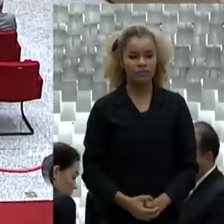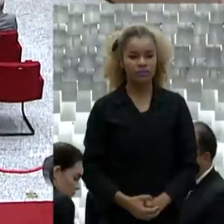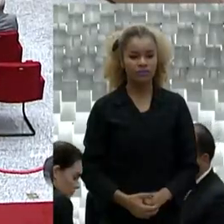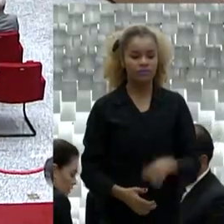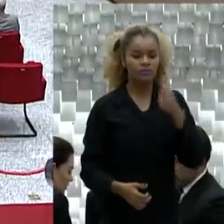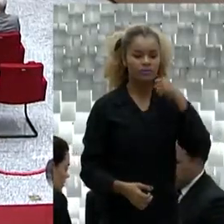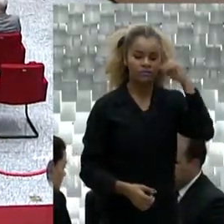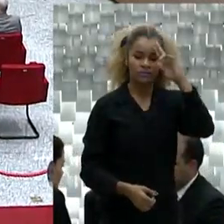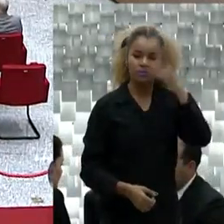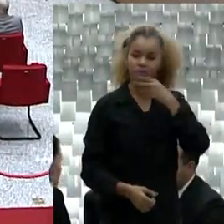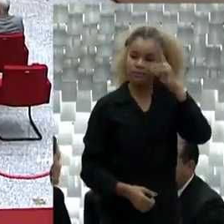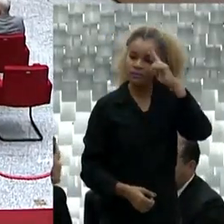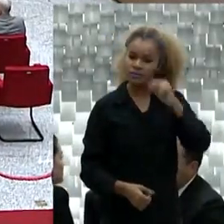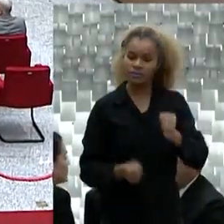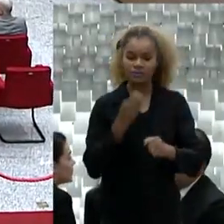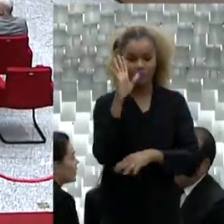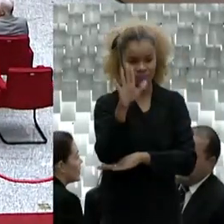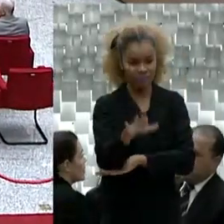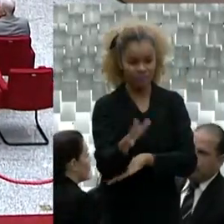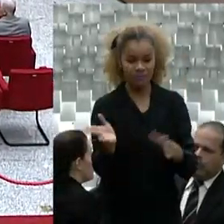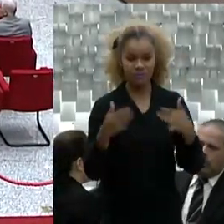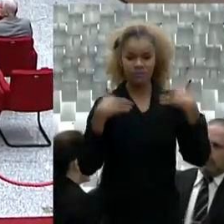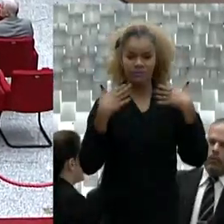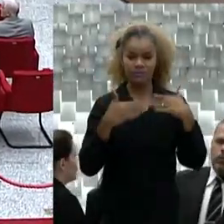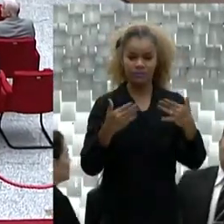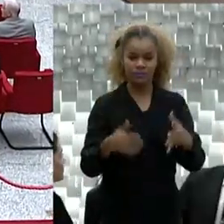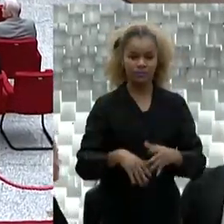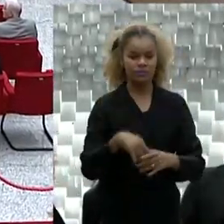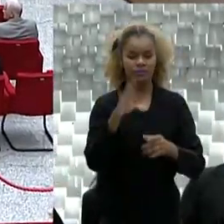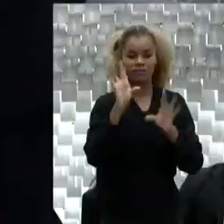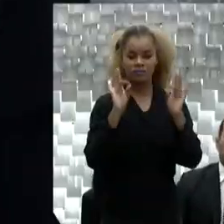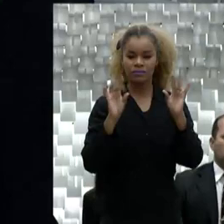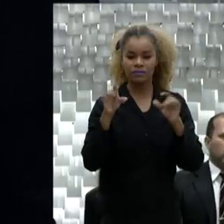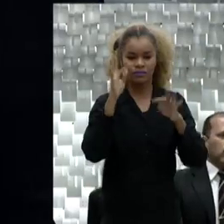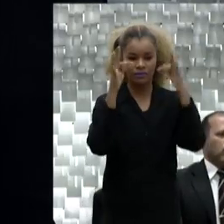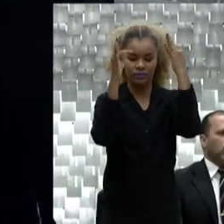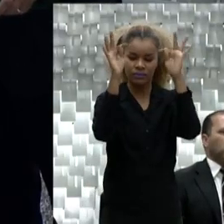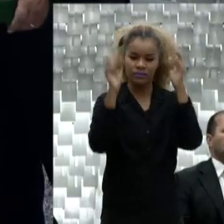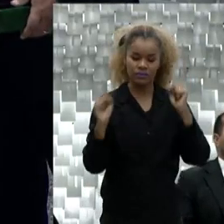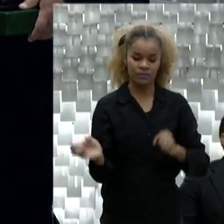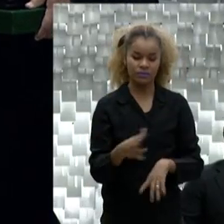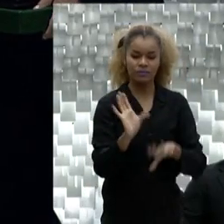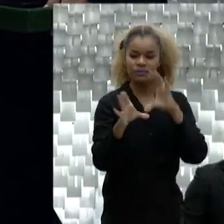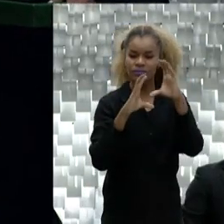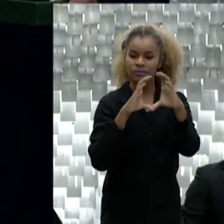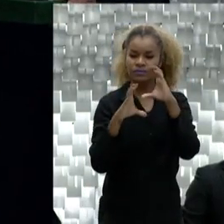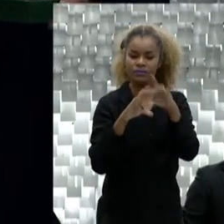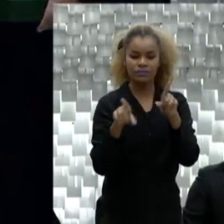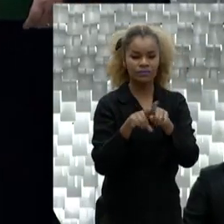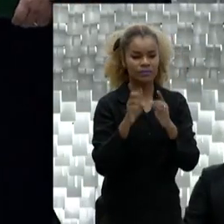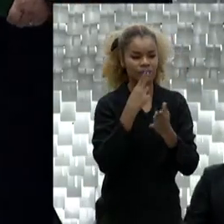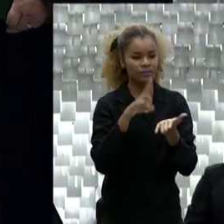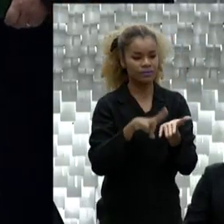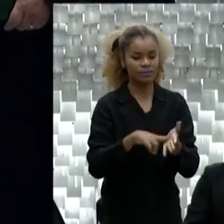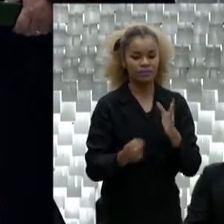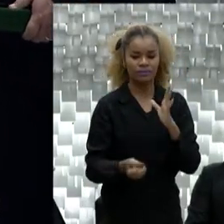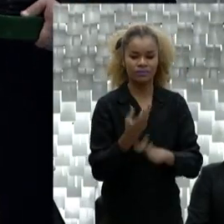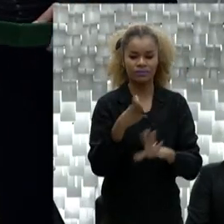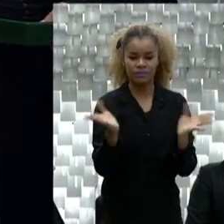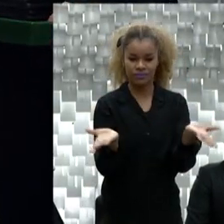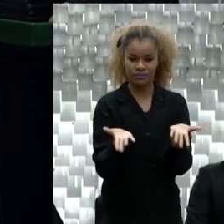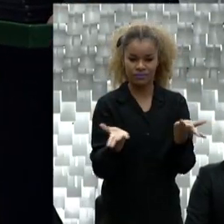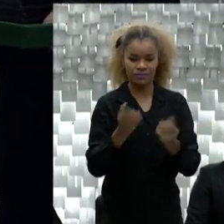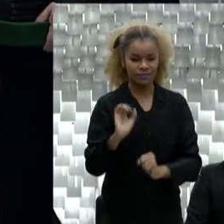Senhoras e senhores, boa tarde. O Ministério da Ciência, Tecnologia, Inovações e Comunicações e os Correios lançam